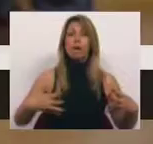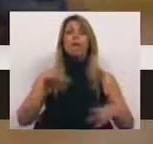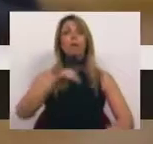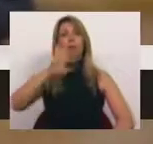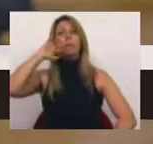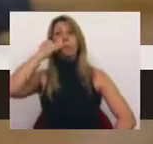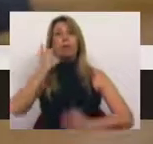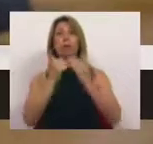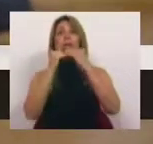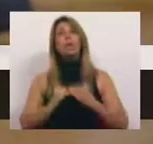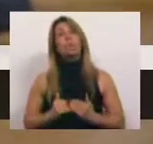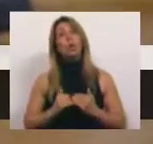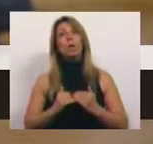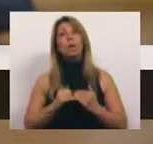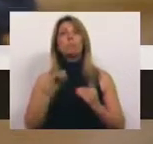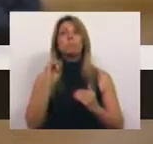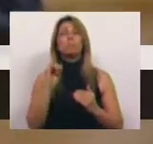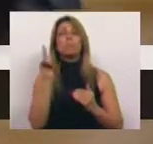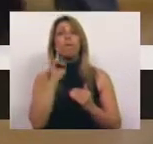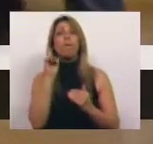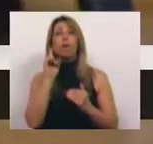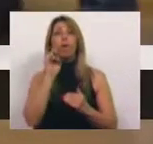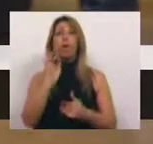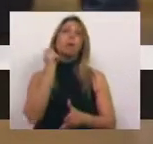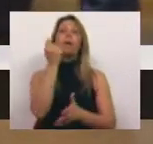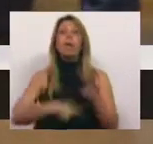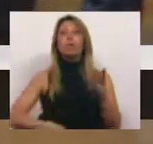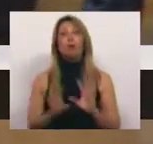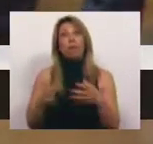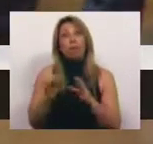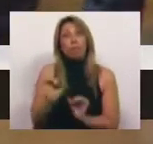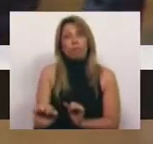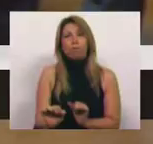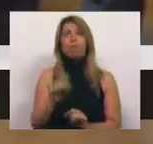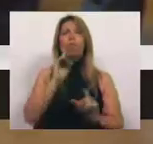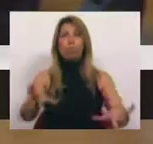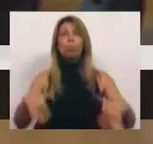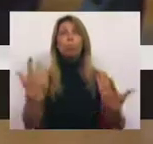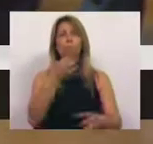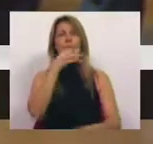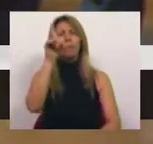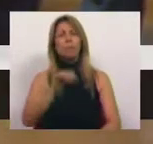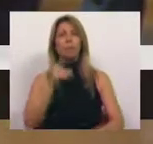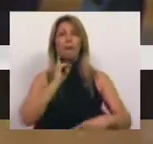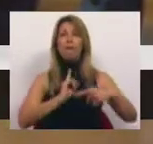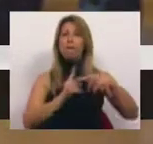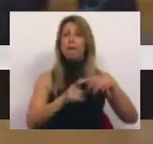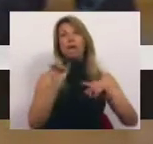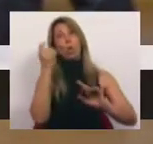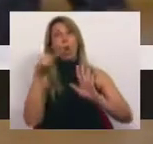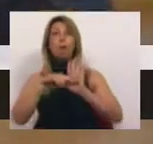prejuízos, diminuir a matéria coletável do grupo. Podemos ainda falar das isenções das mais-valias e